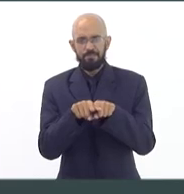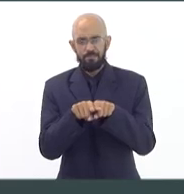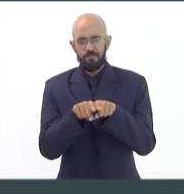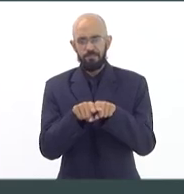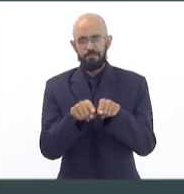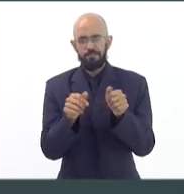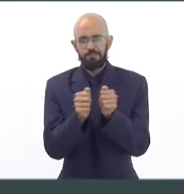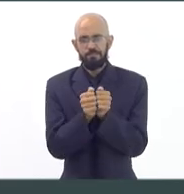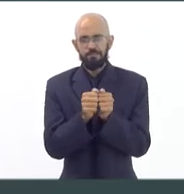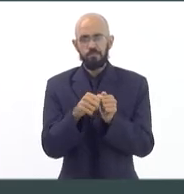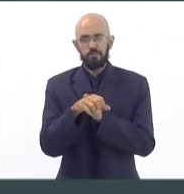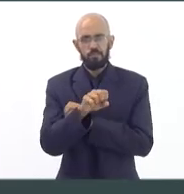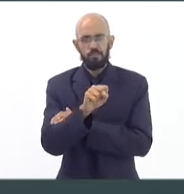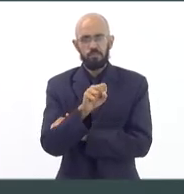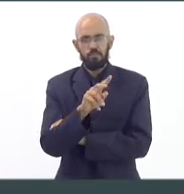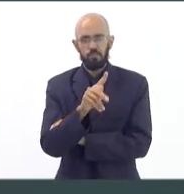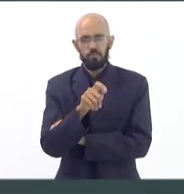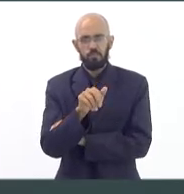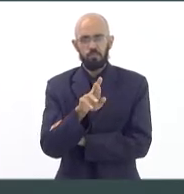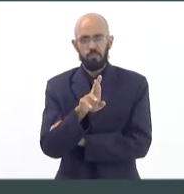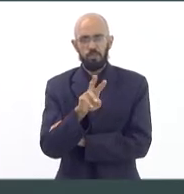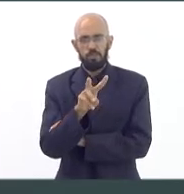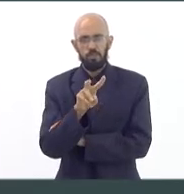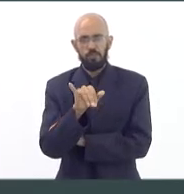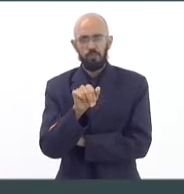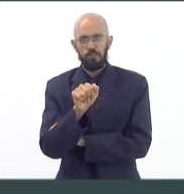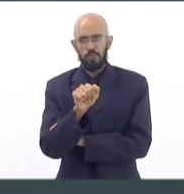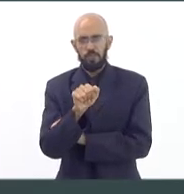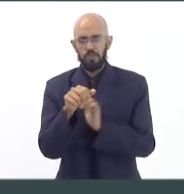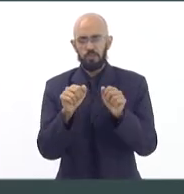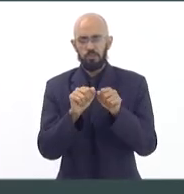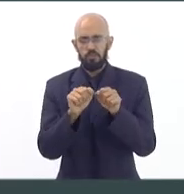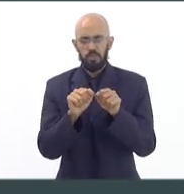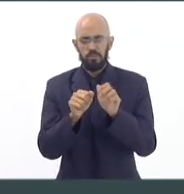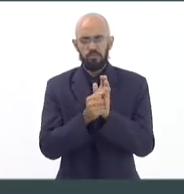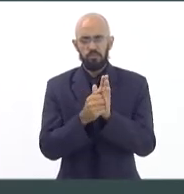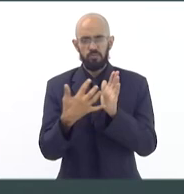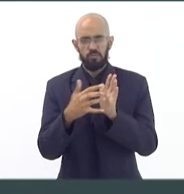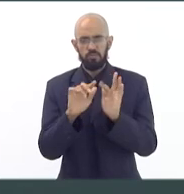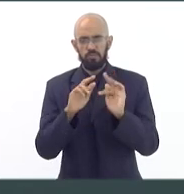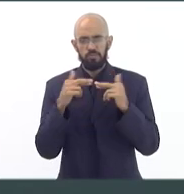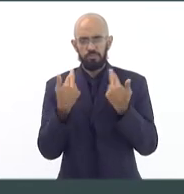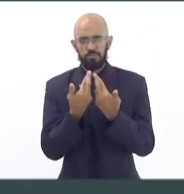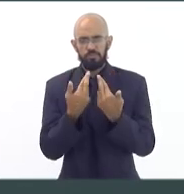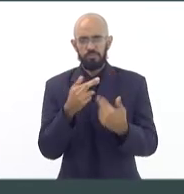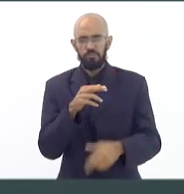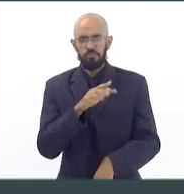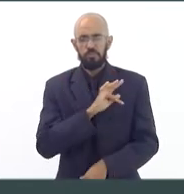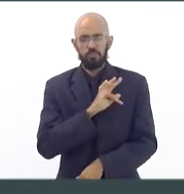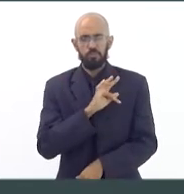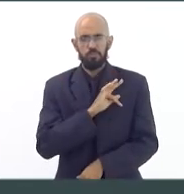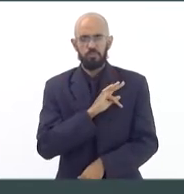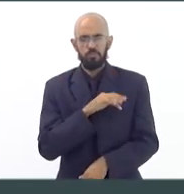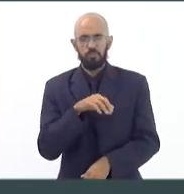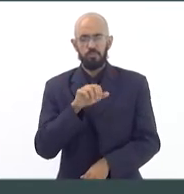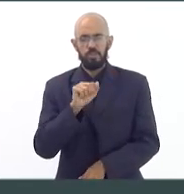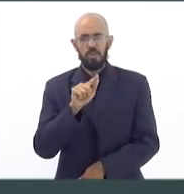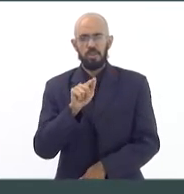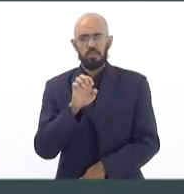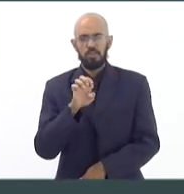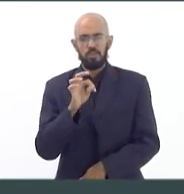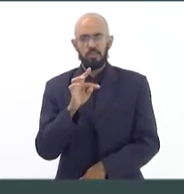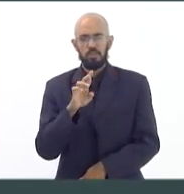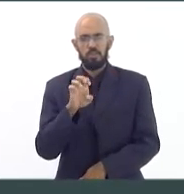de Maio então a gente realiza diversas reuniões junto à polícia militar junto com a gente transpira é